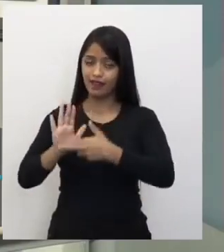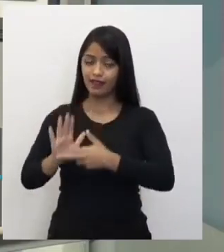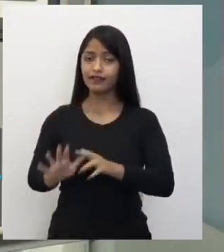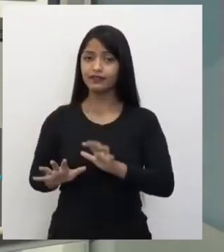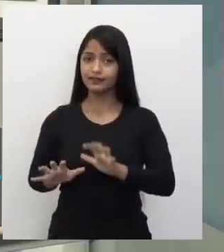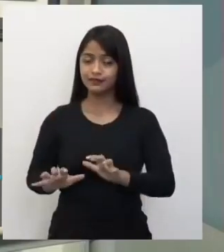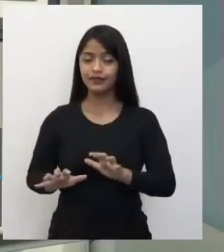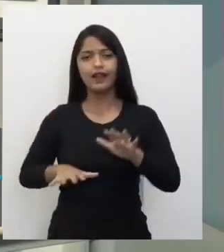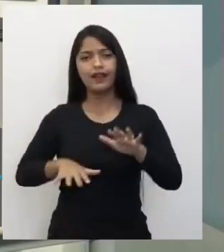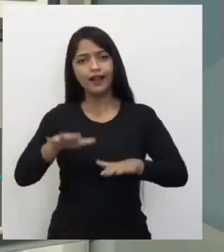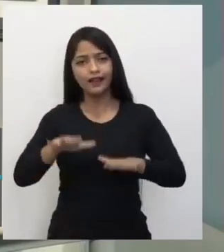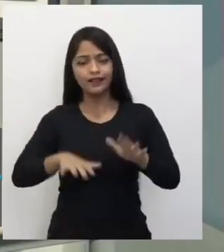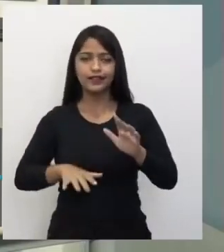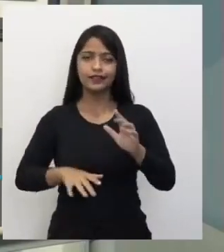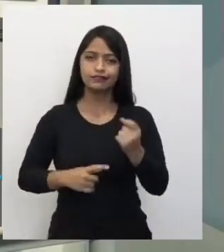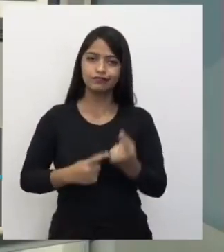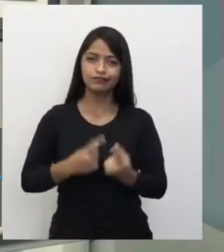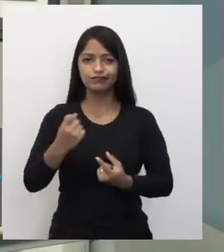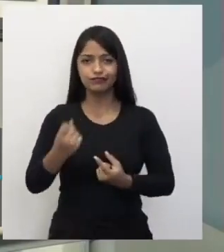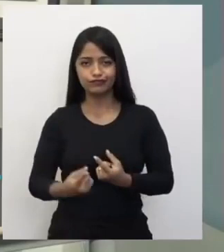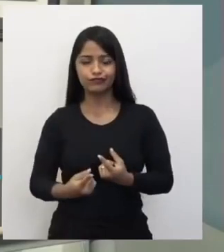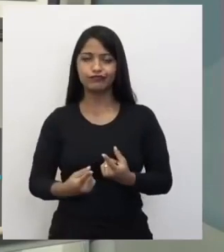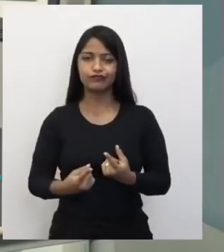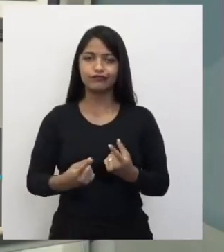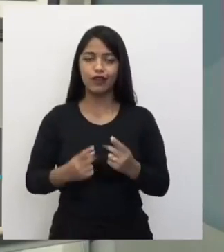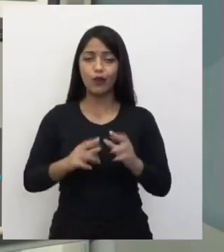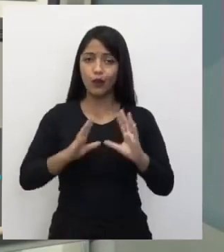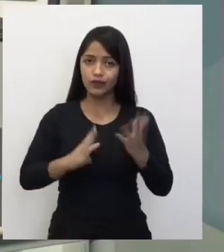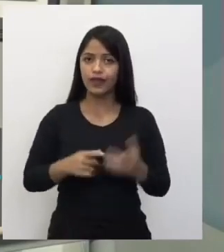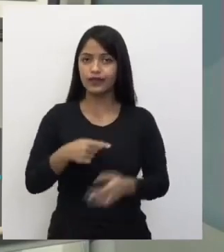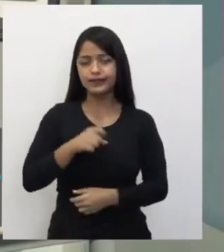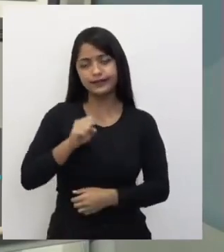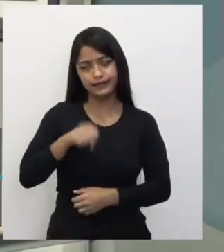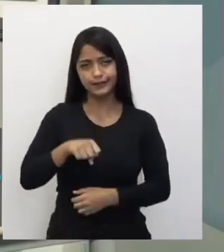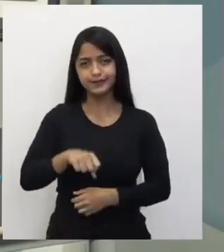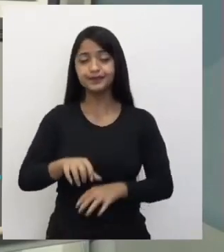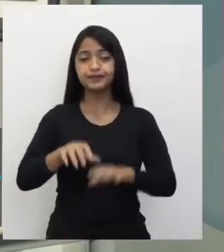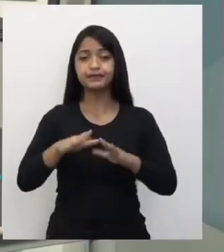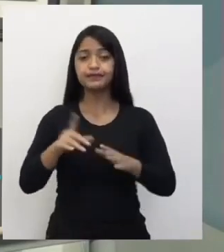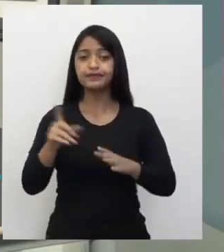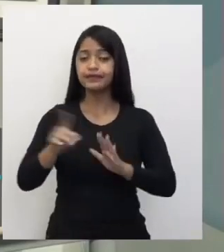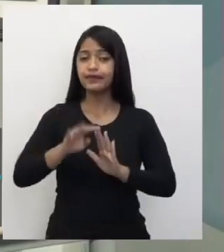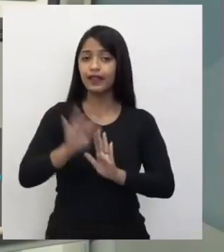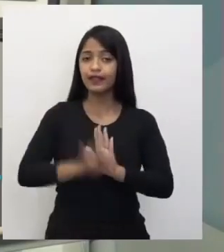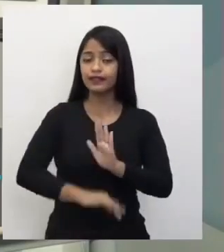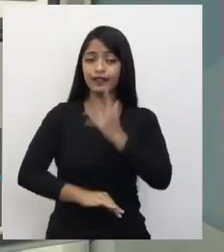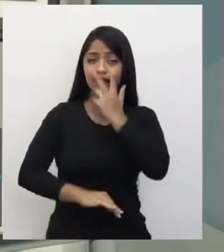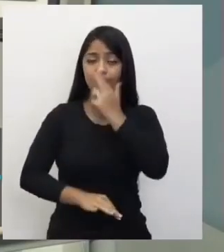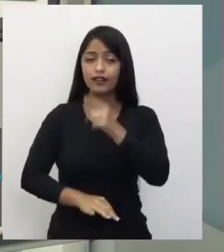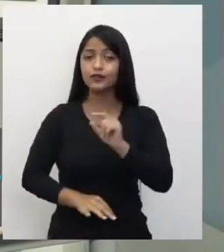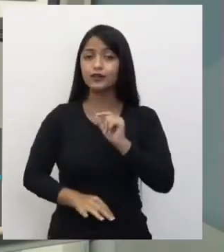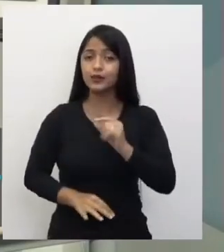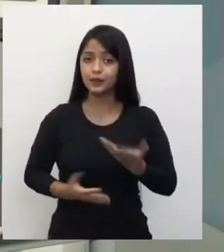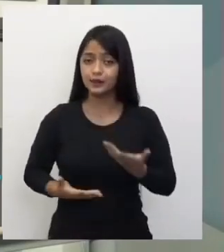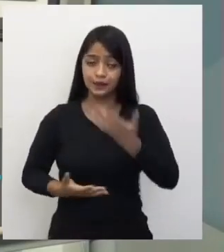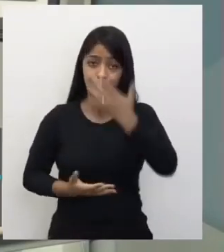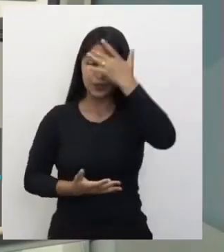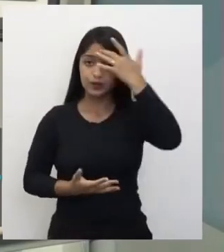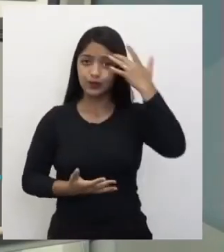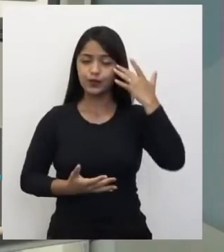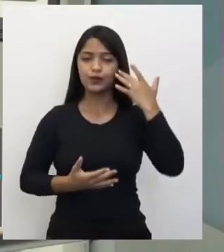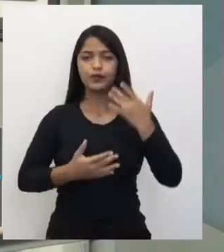foge. Foge, mas tem que ser assim. E aí, nesse texto aqui, você considera que a pessoa que escreveu, o jornalista,